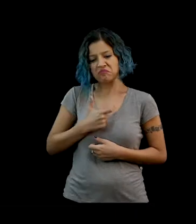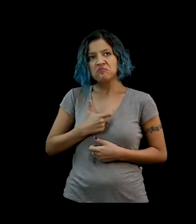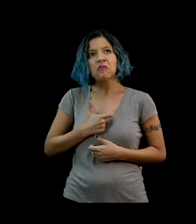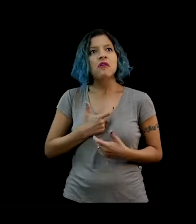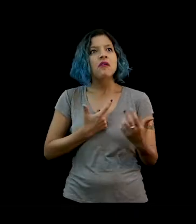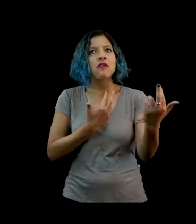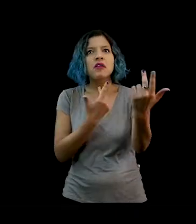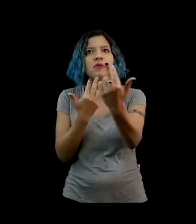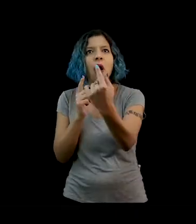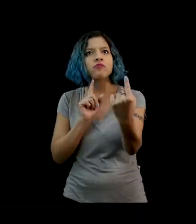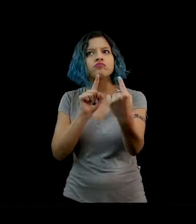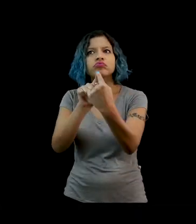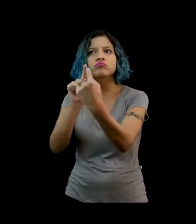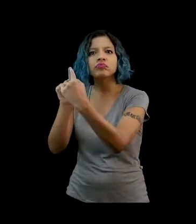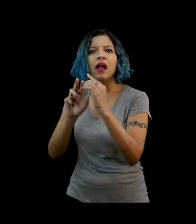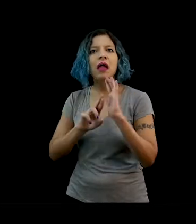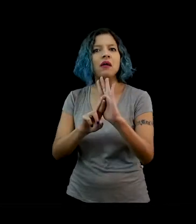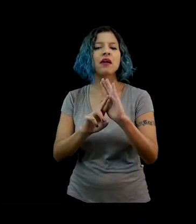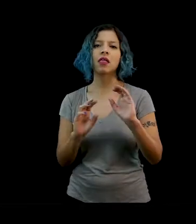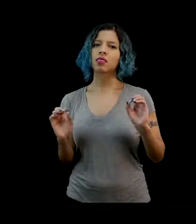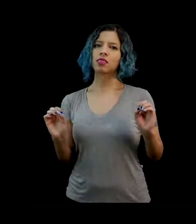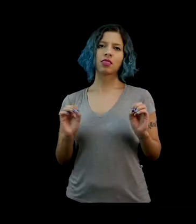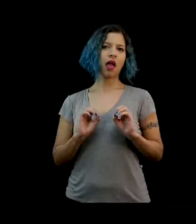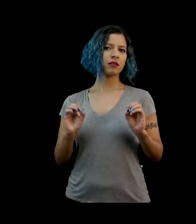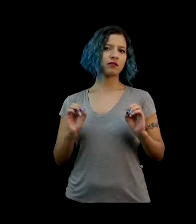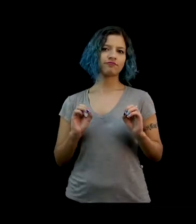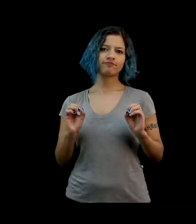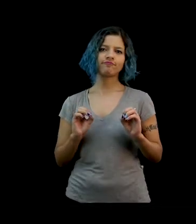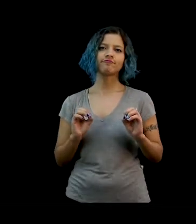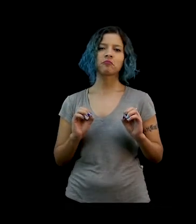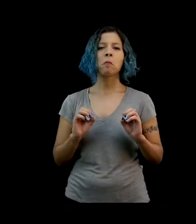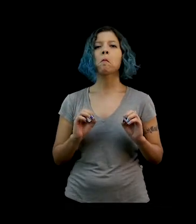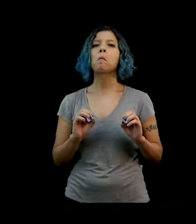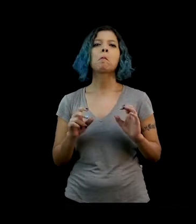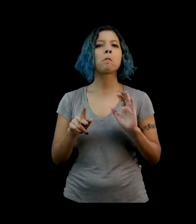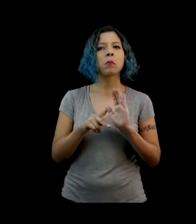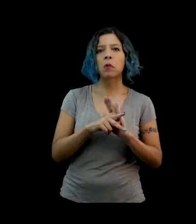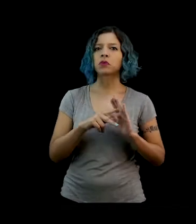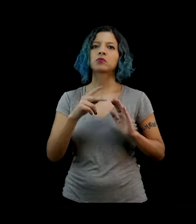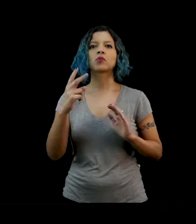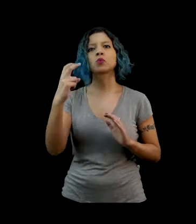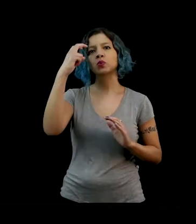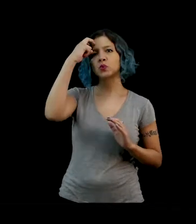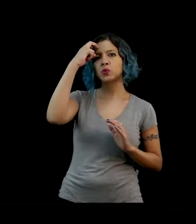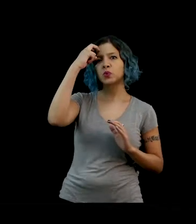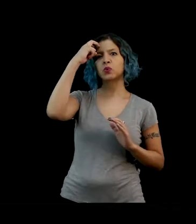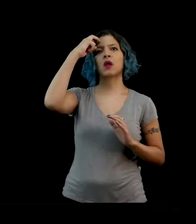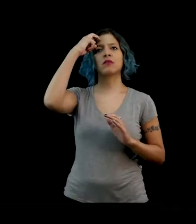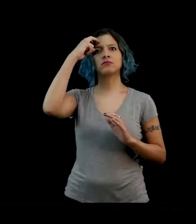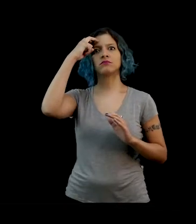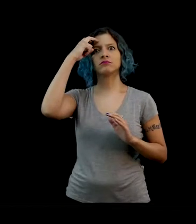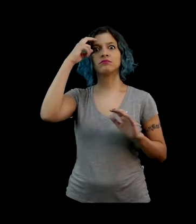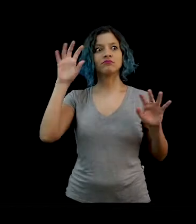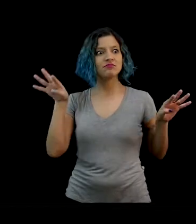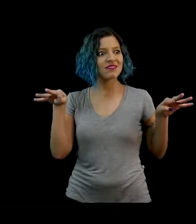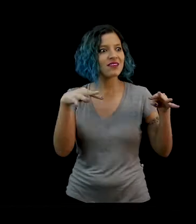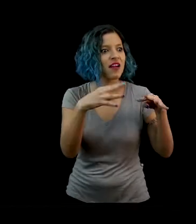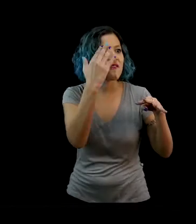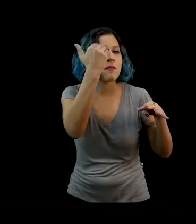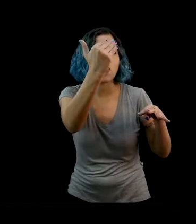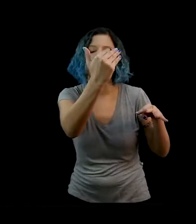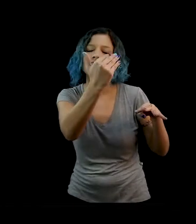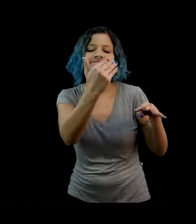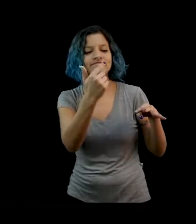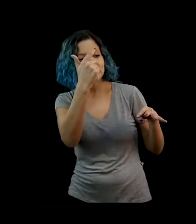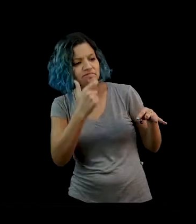infelizmente não tem outra palavra eu acho em produtos culturais de massa né a tinha coisas que já estavam